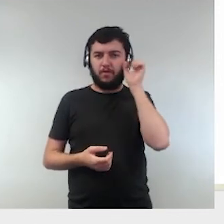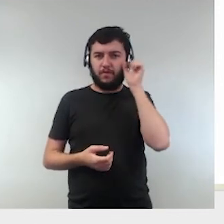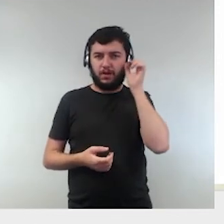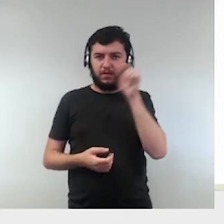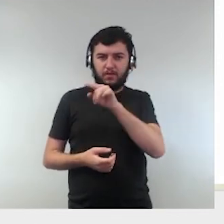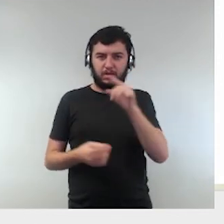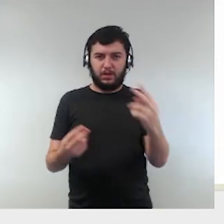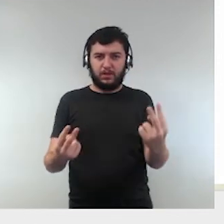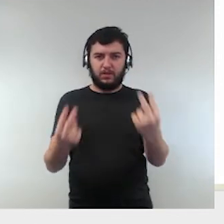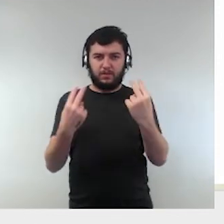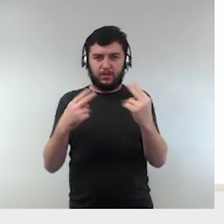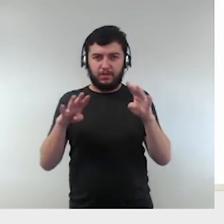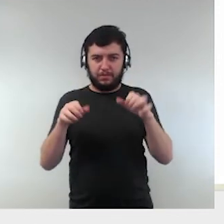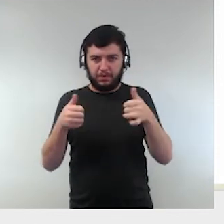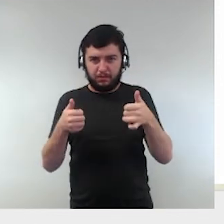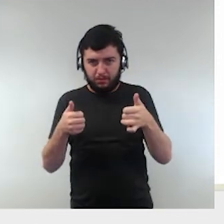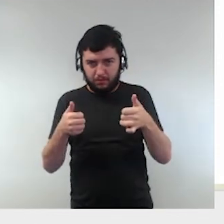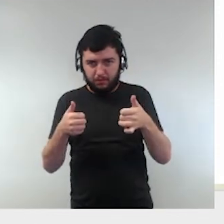falhando.